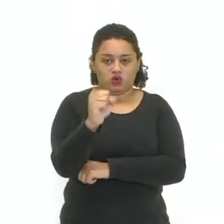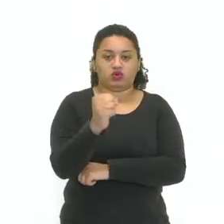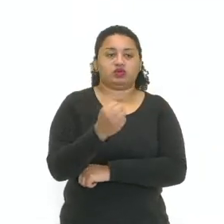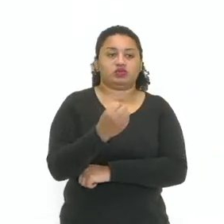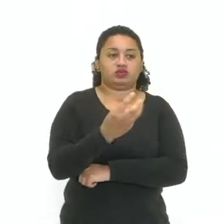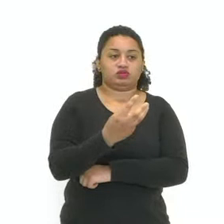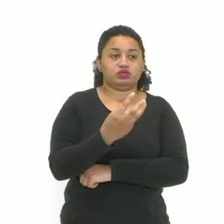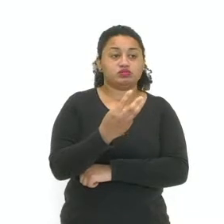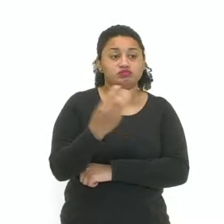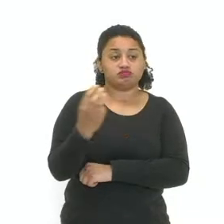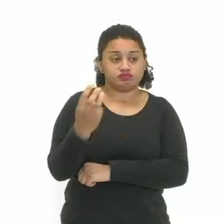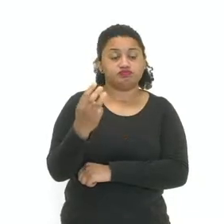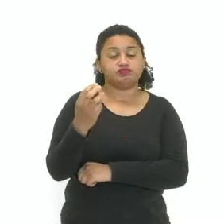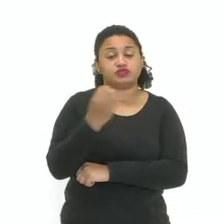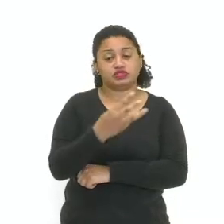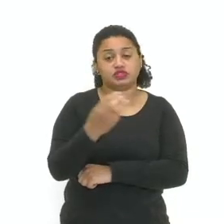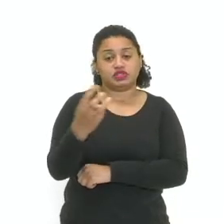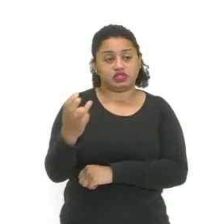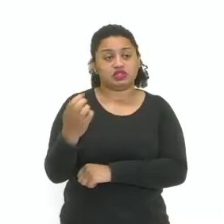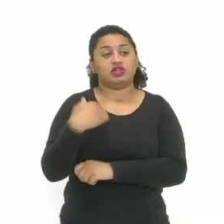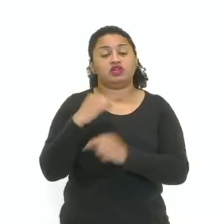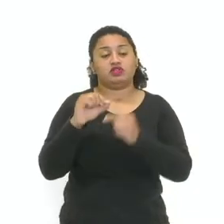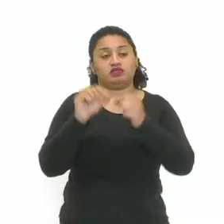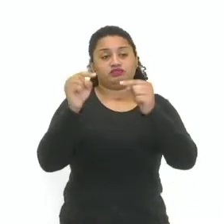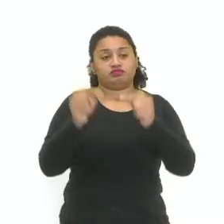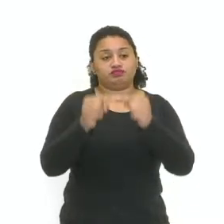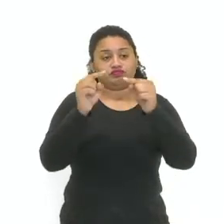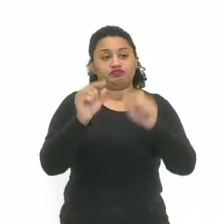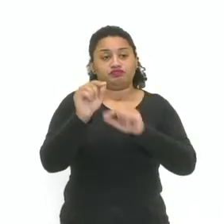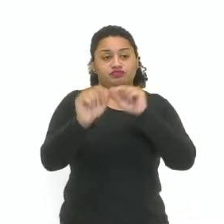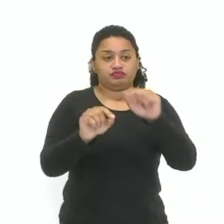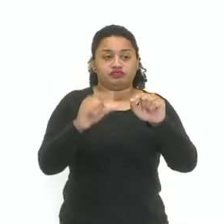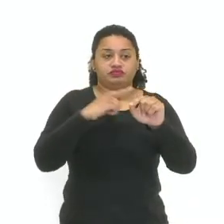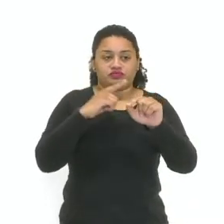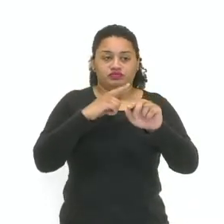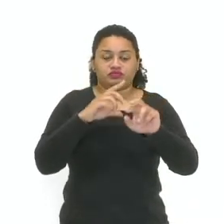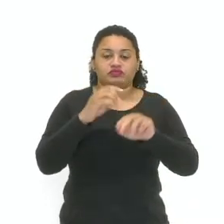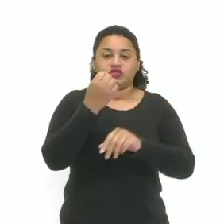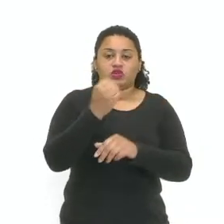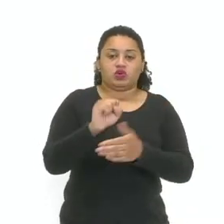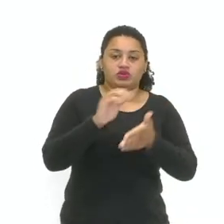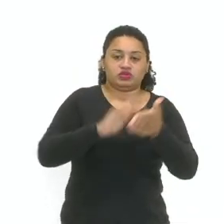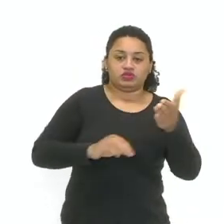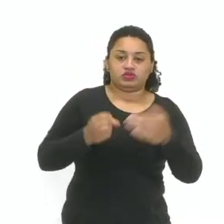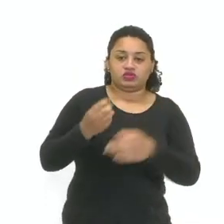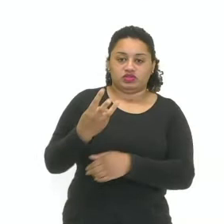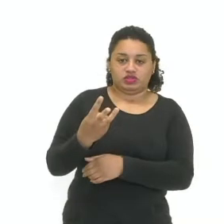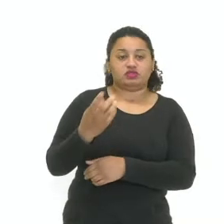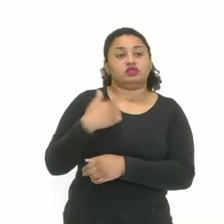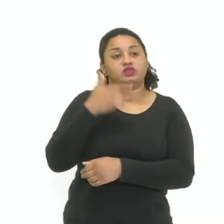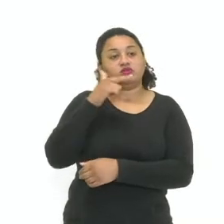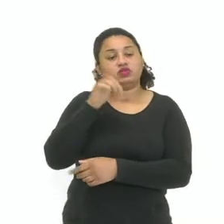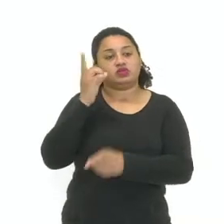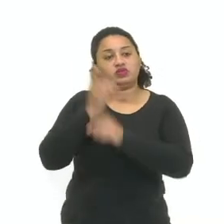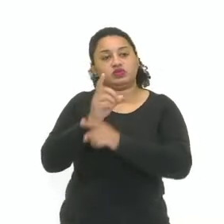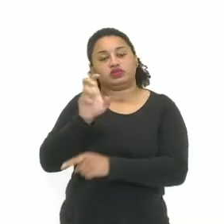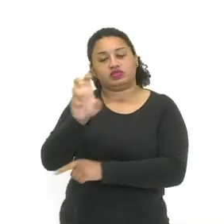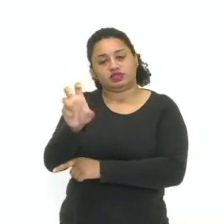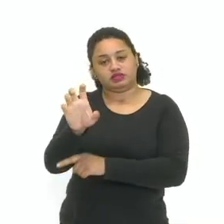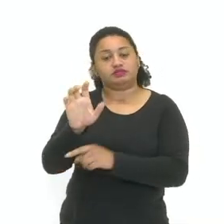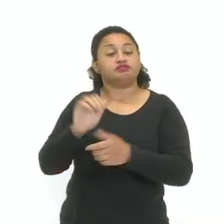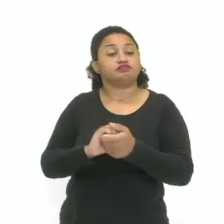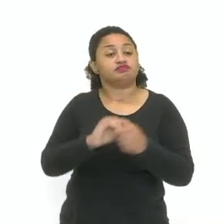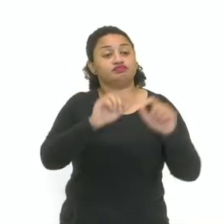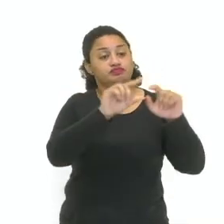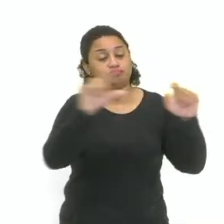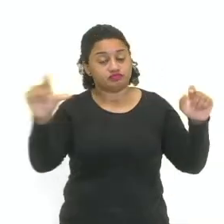3, eu vou usar, então, a combinação, fazendo a diferença de 8 menos 3, chegando em 5. Aí, eu vou com o